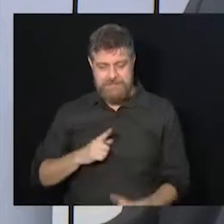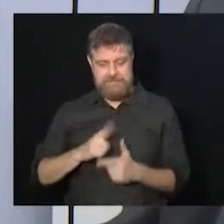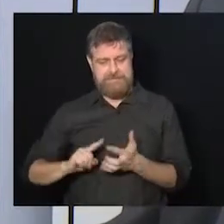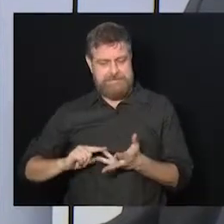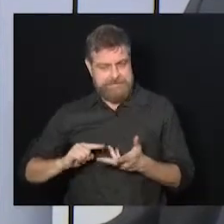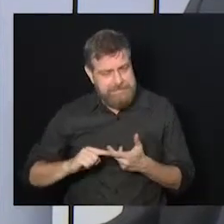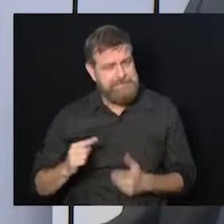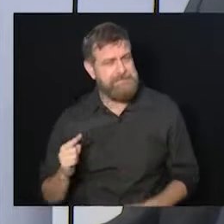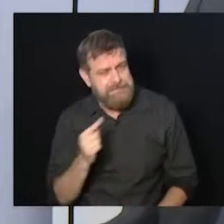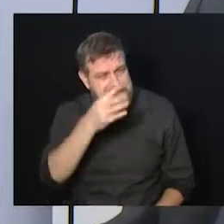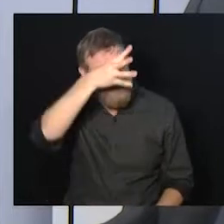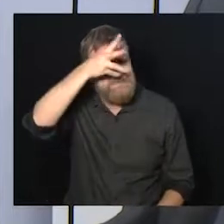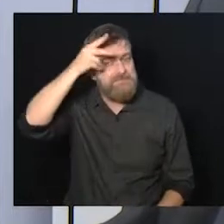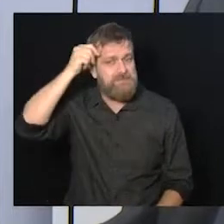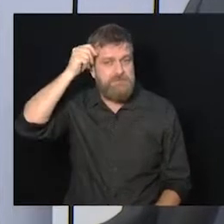existe um